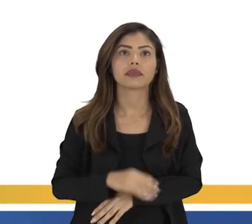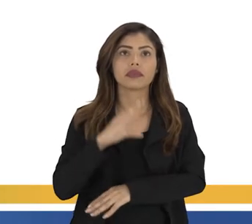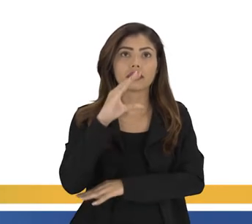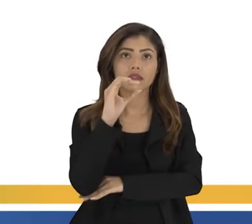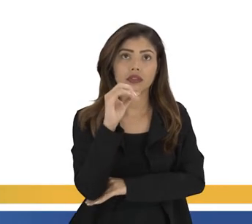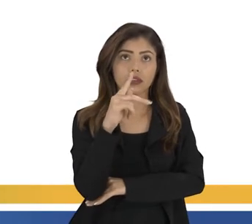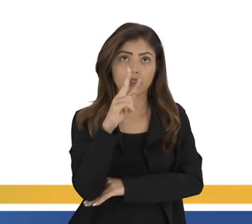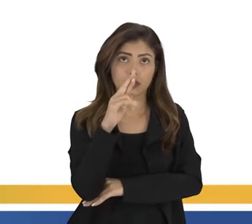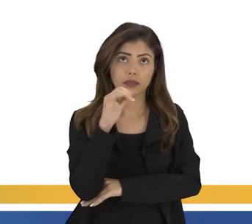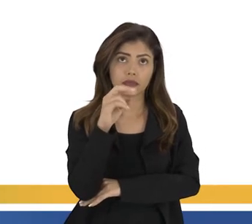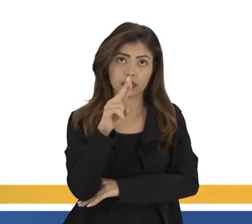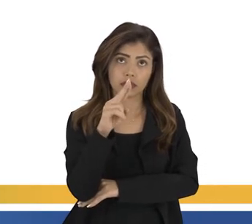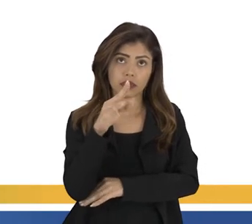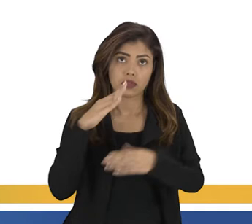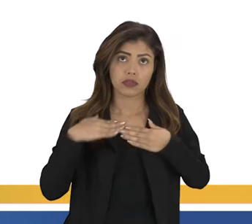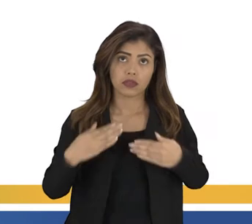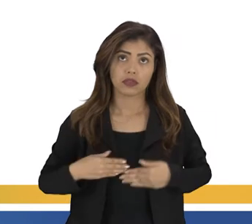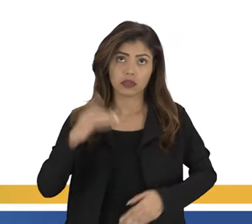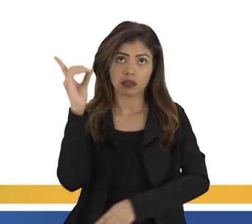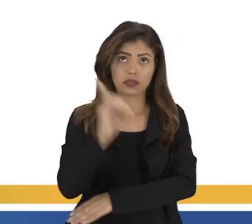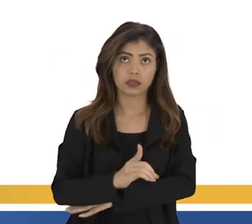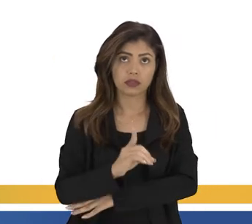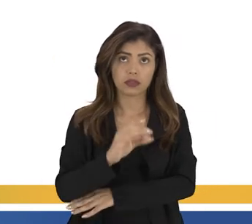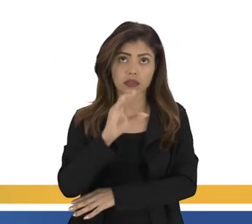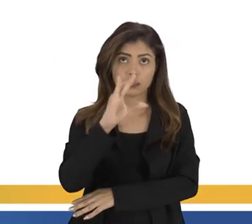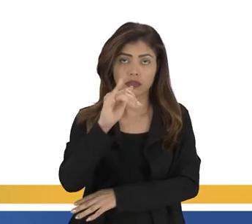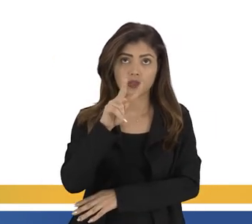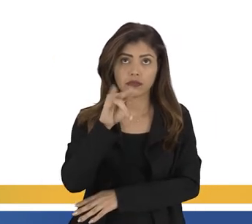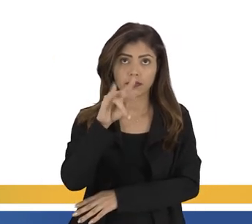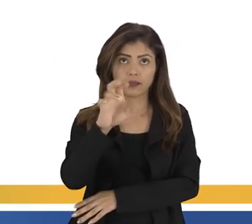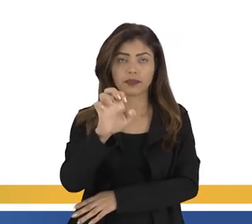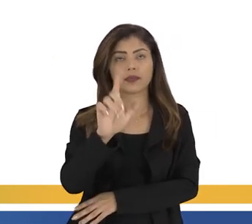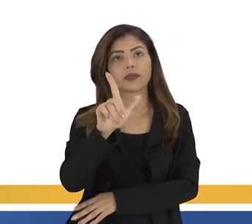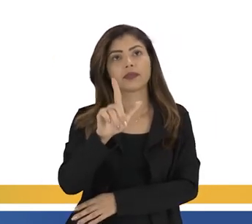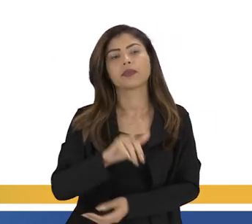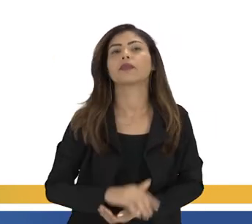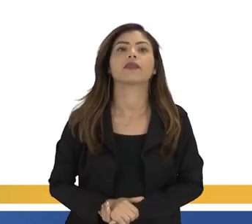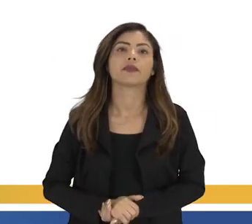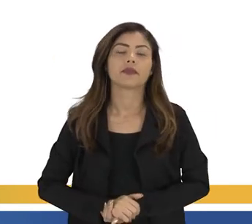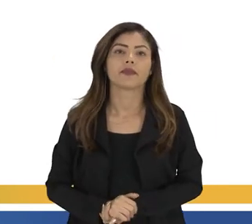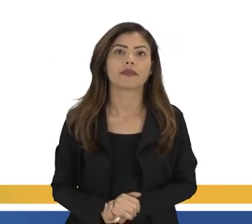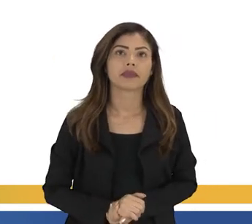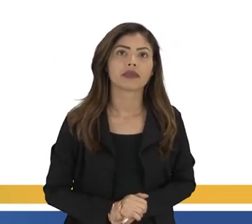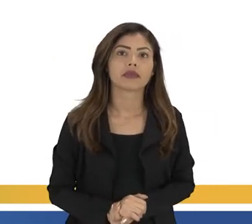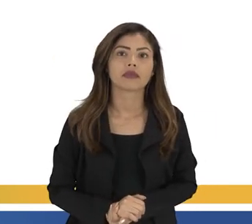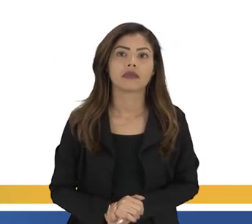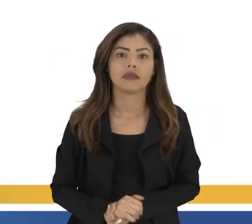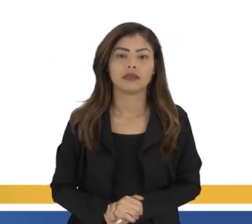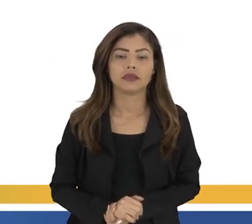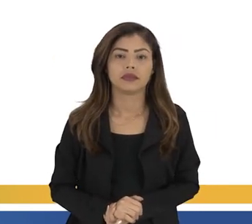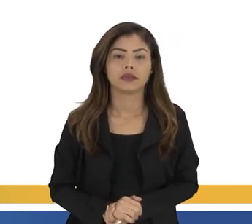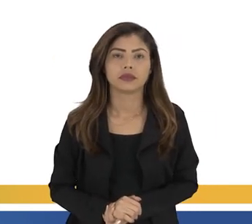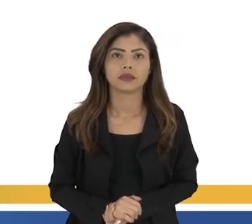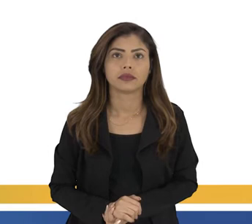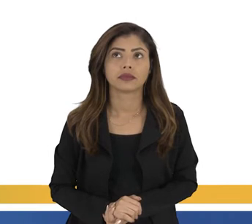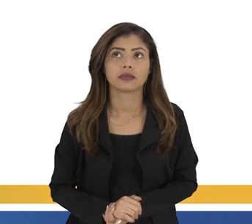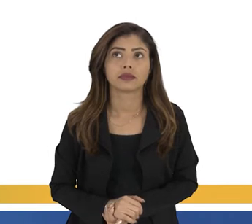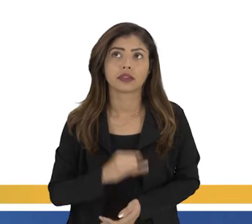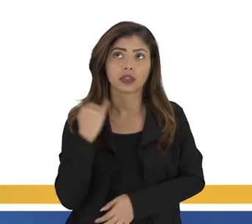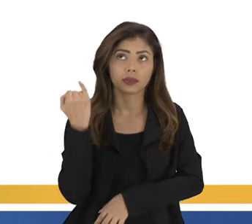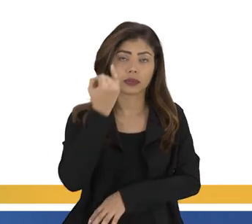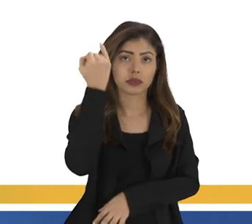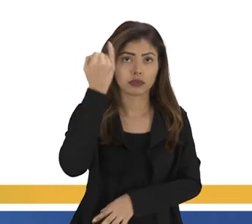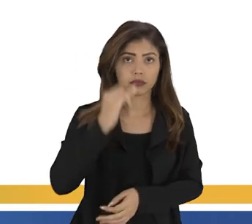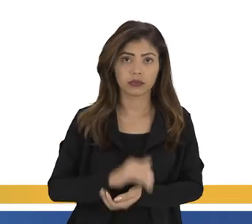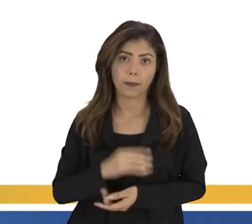civilis né também chamado de corpo de direito civil tá é isso é